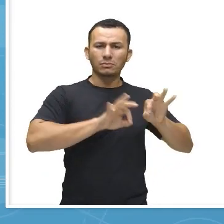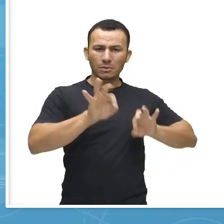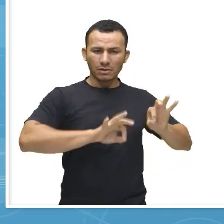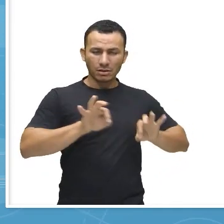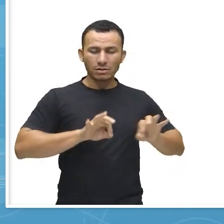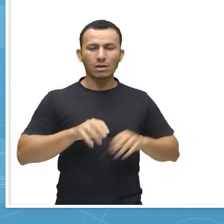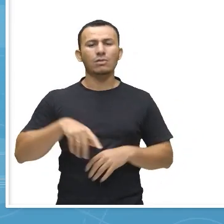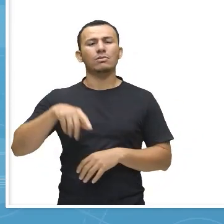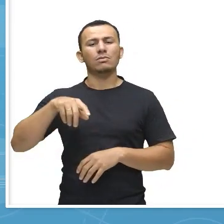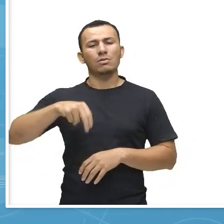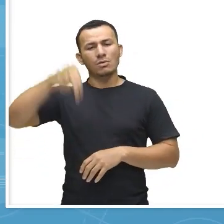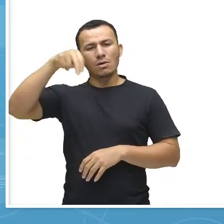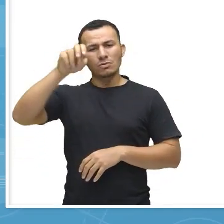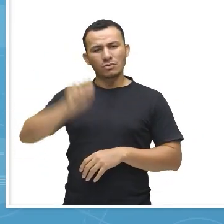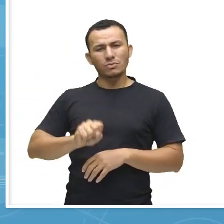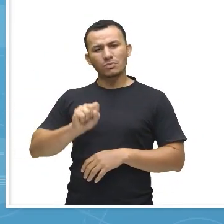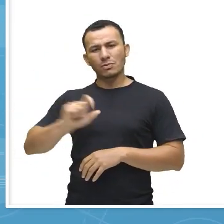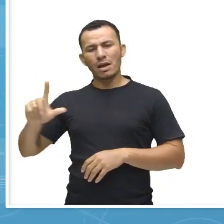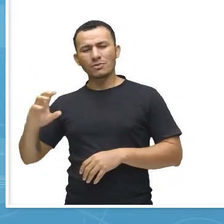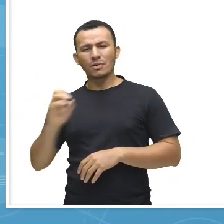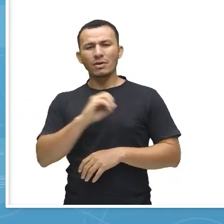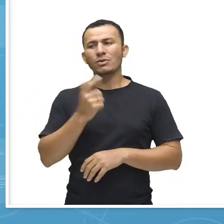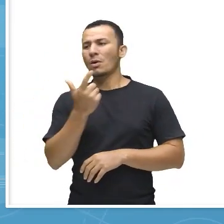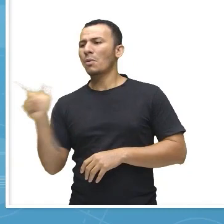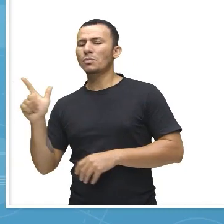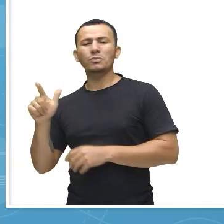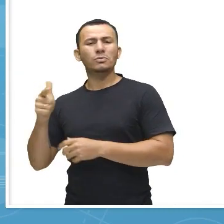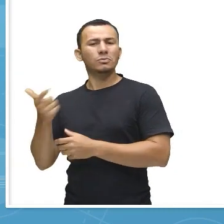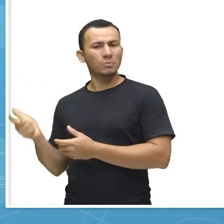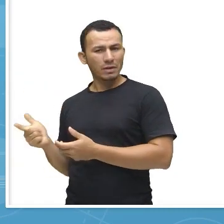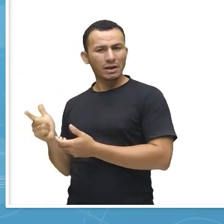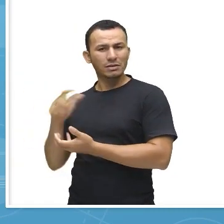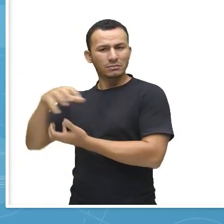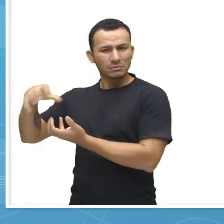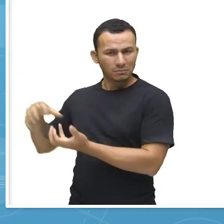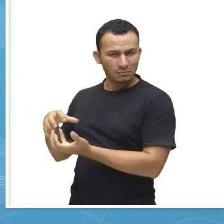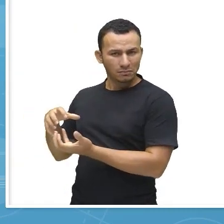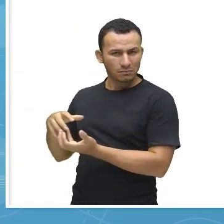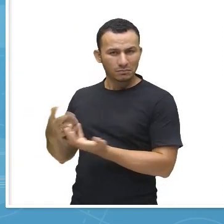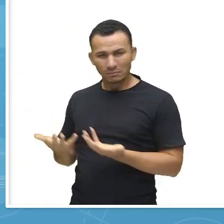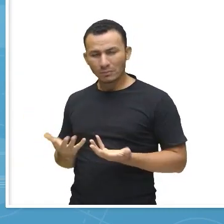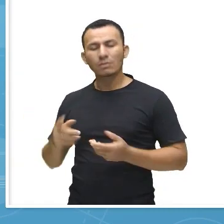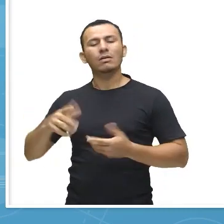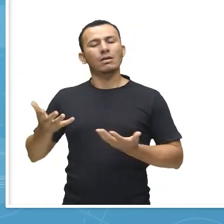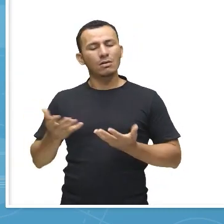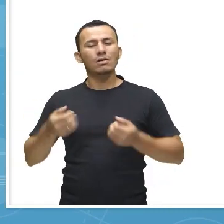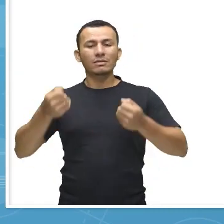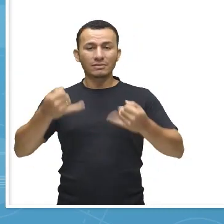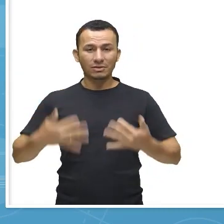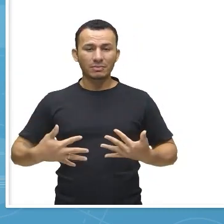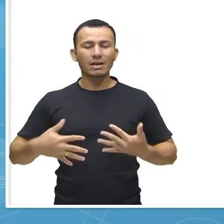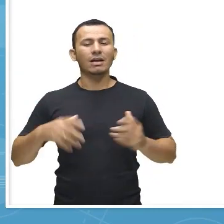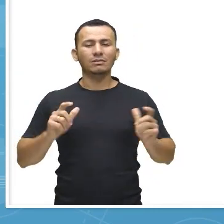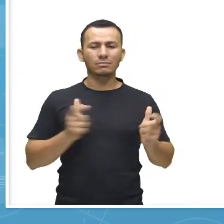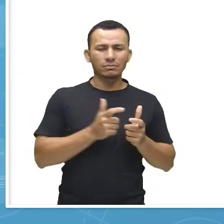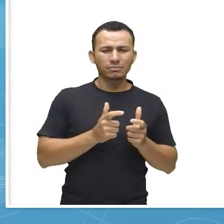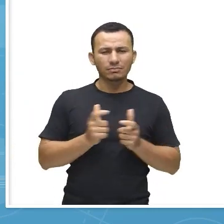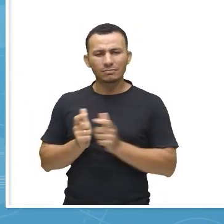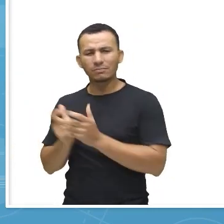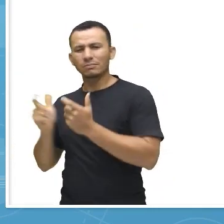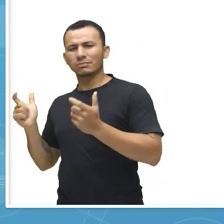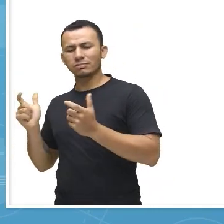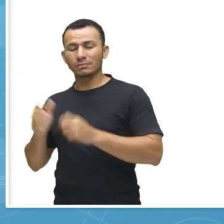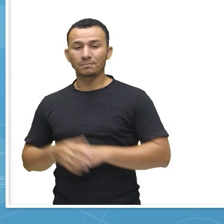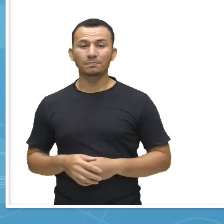leste, oeste? Não, tem critérios que são utilizados. Então, vamos verificar primeiro quais são os tamanhos dos nossos continentes. Em